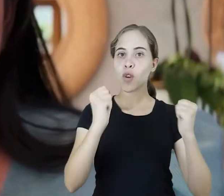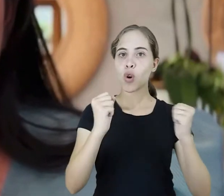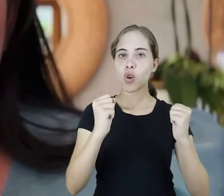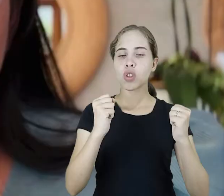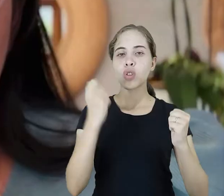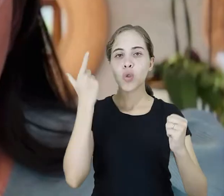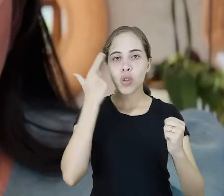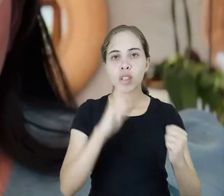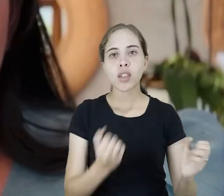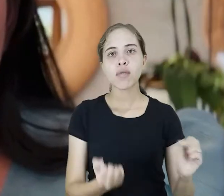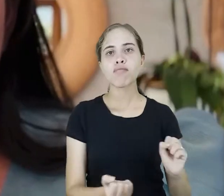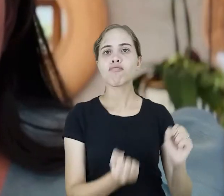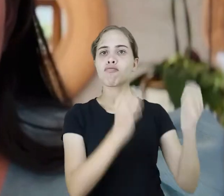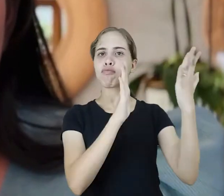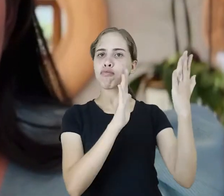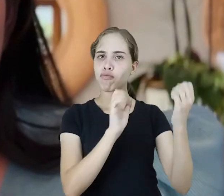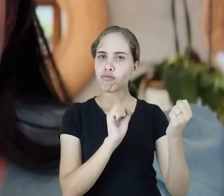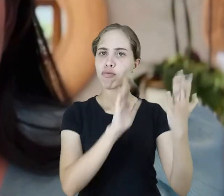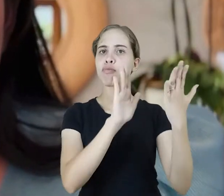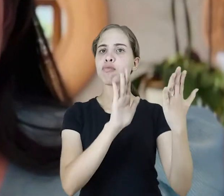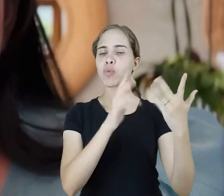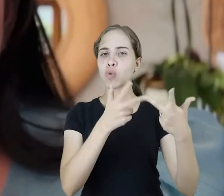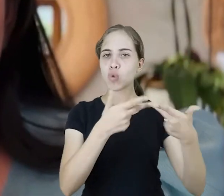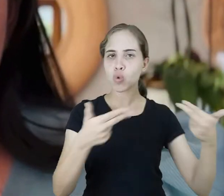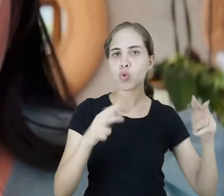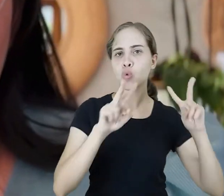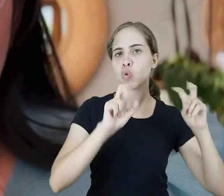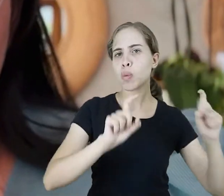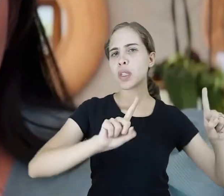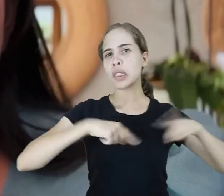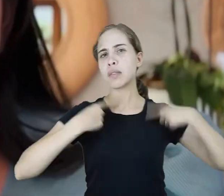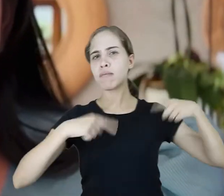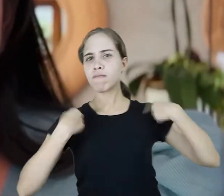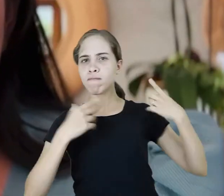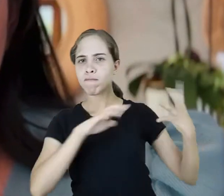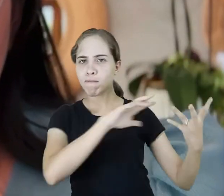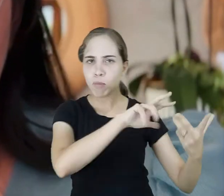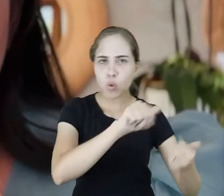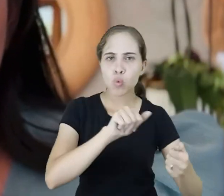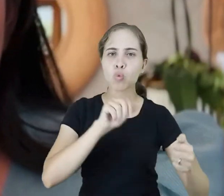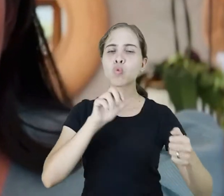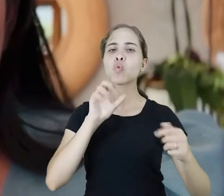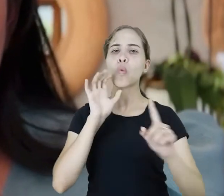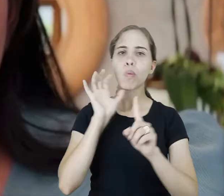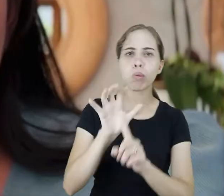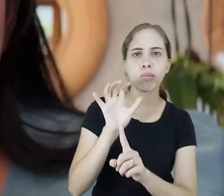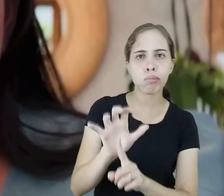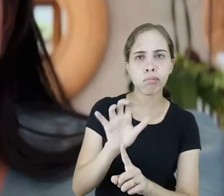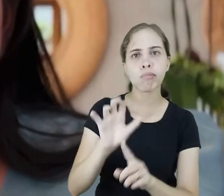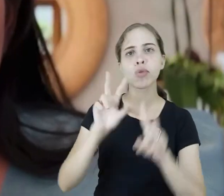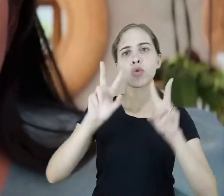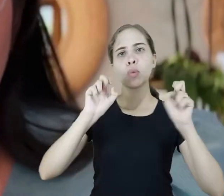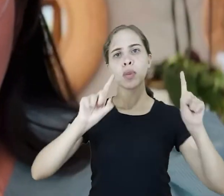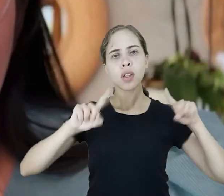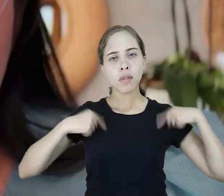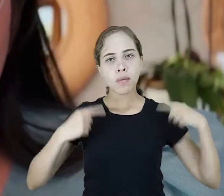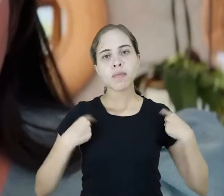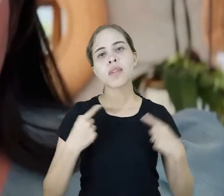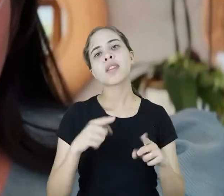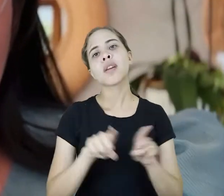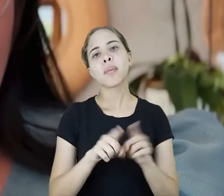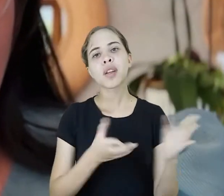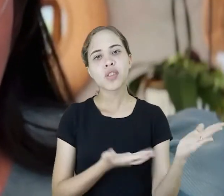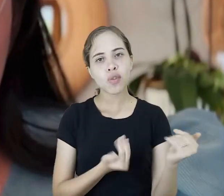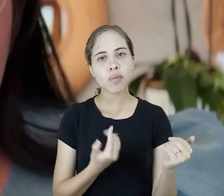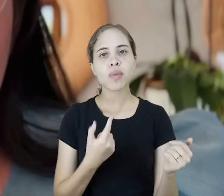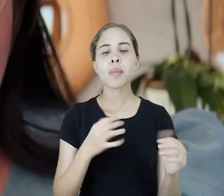para enfrentar os desafios do mundo, porque o mundo está bombardeando os jovens hoje, né, com os desafios, eles também se